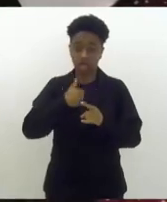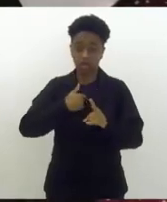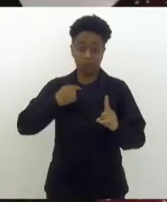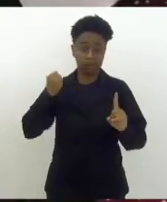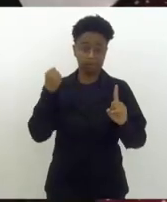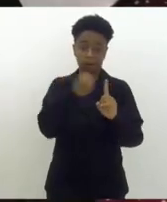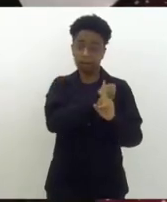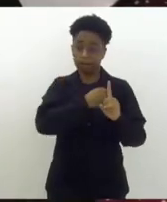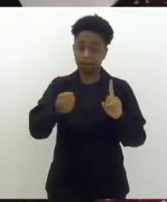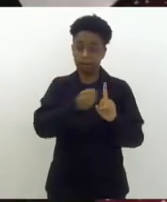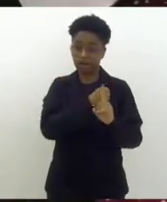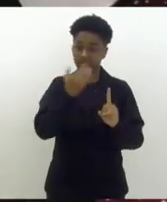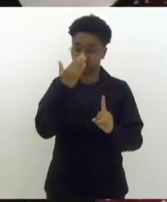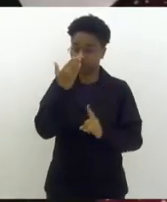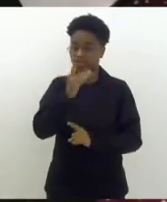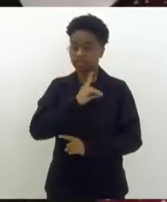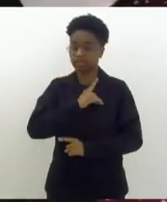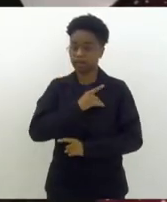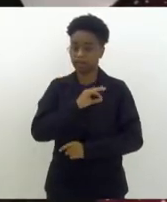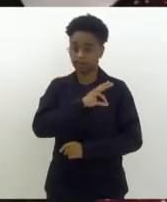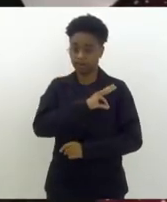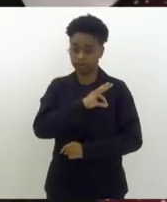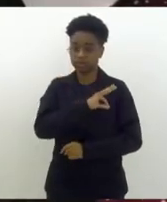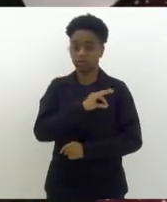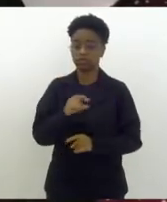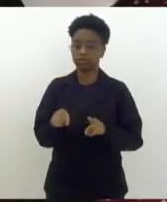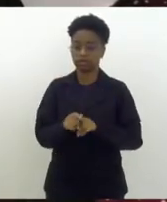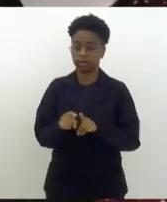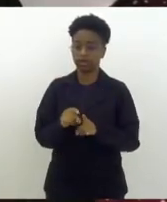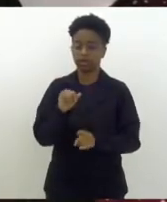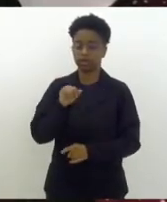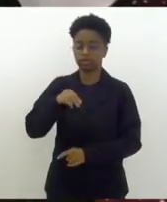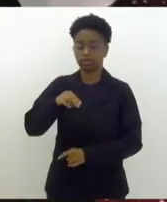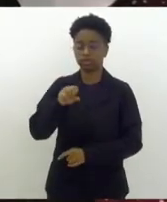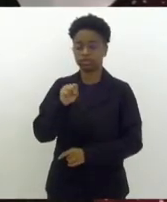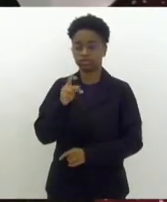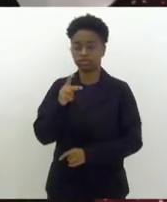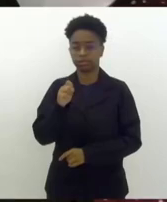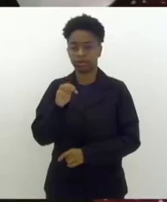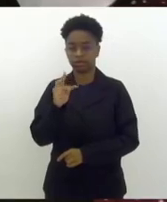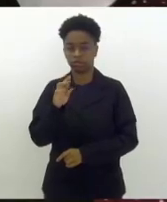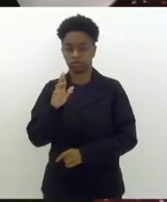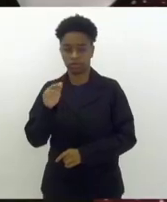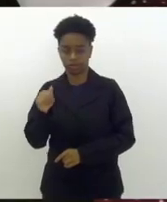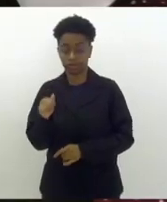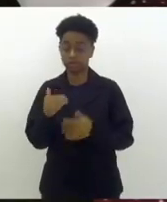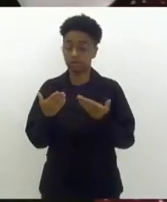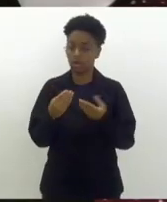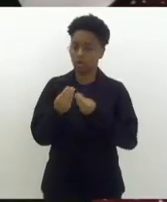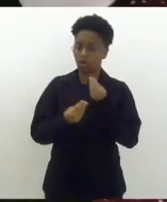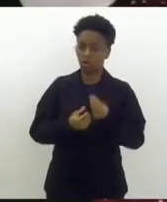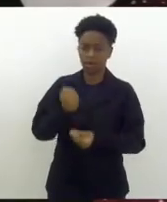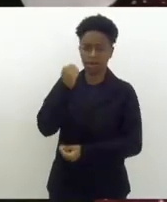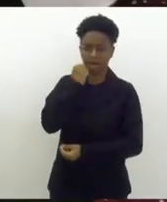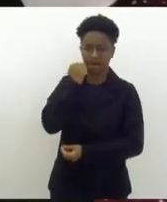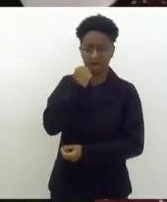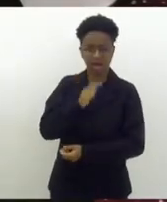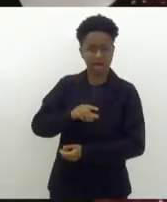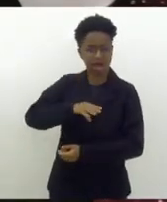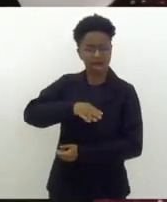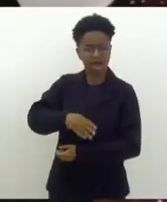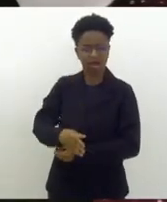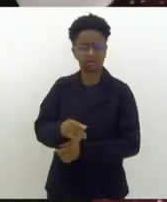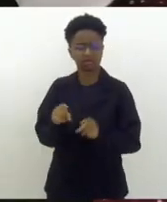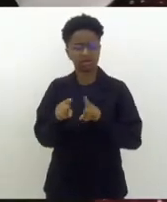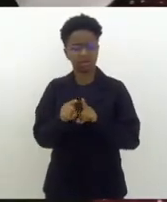tinha agredido ele na frente um delegado de polícia e de uma inspetora da Polícia Civil a petulância cara de pau a ousadia